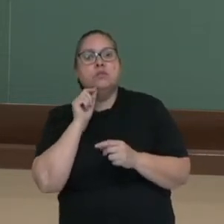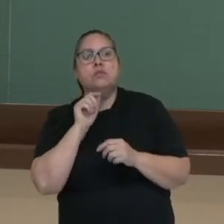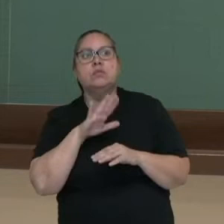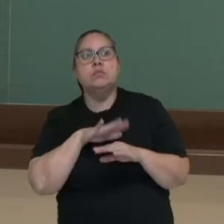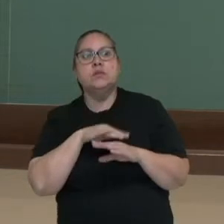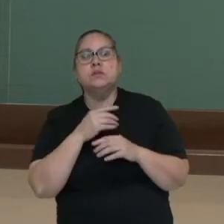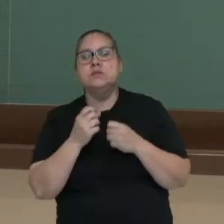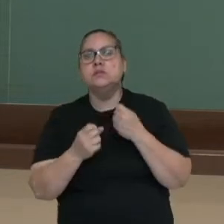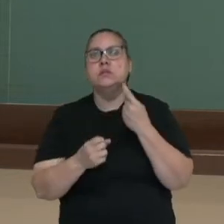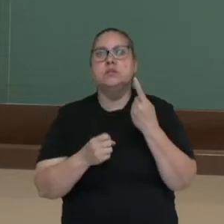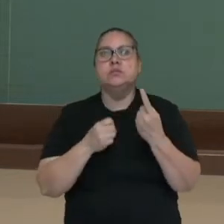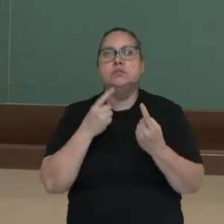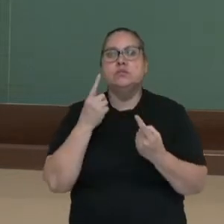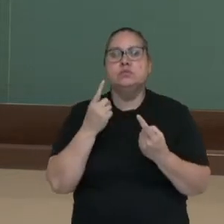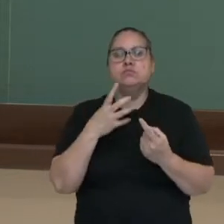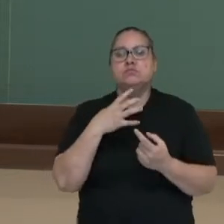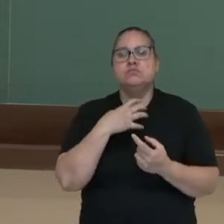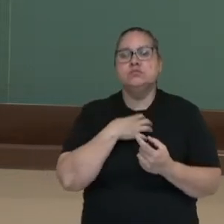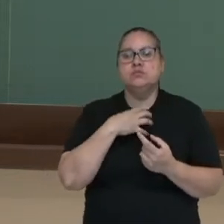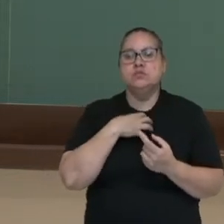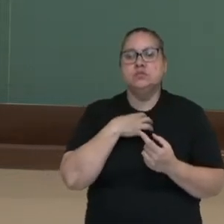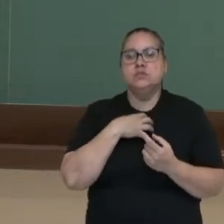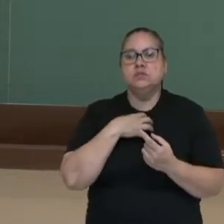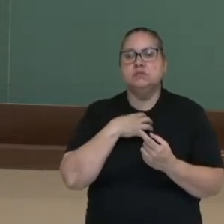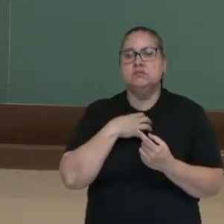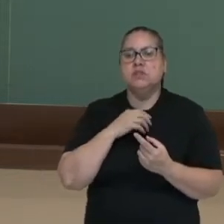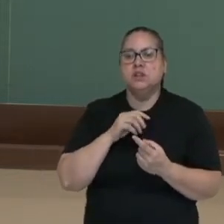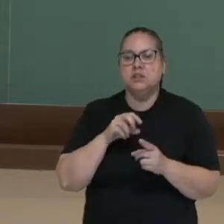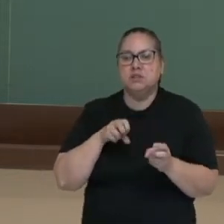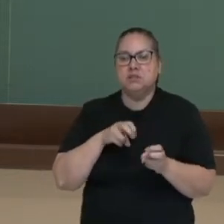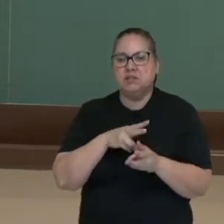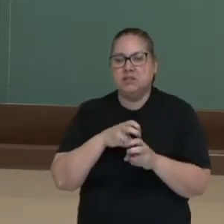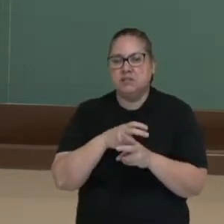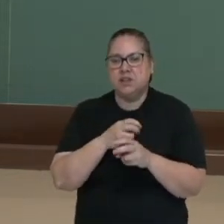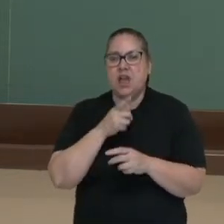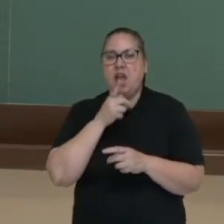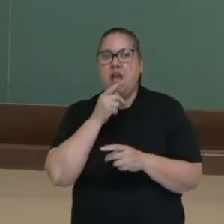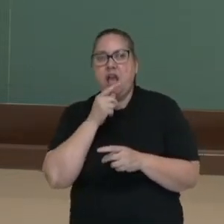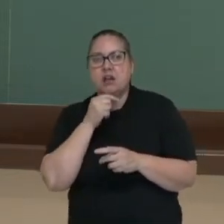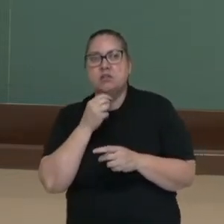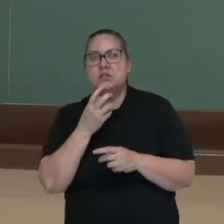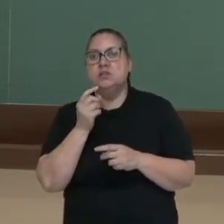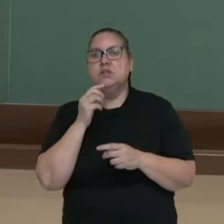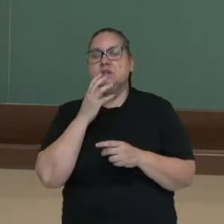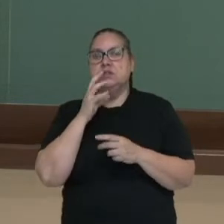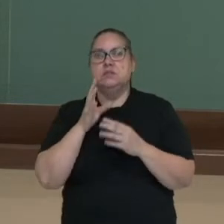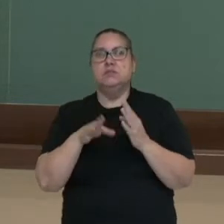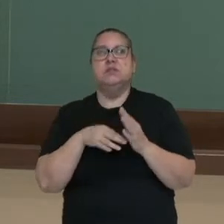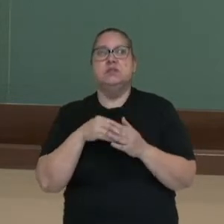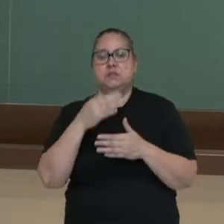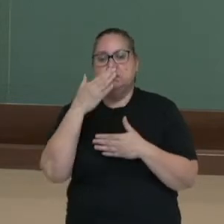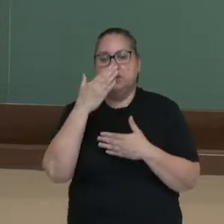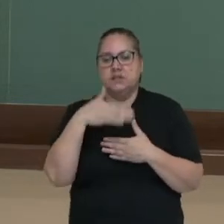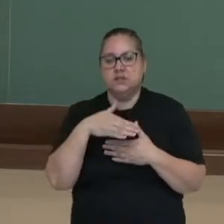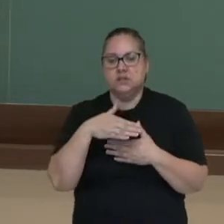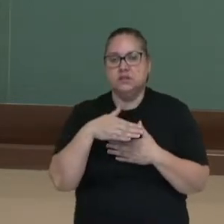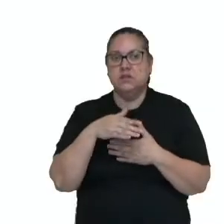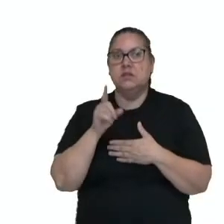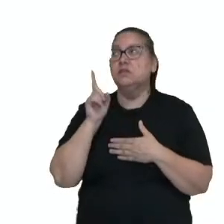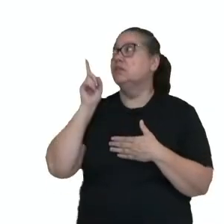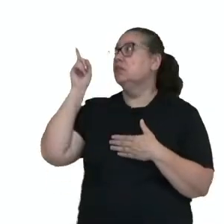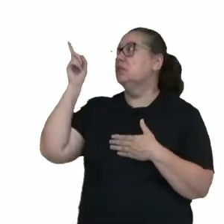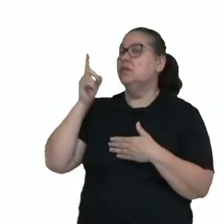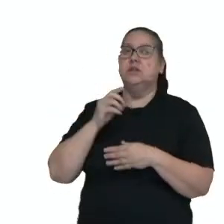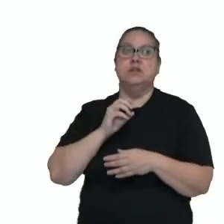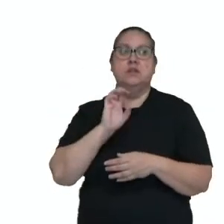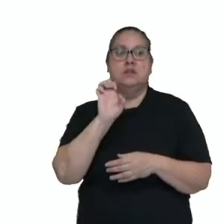mais algumas formas de contaminação e poluição da água. Uma delas, que é bem presente, é o esgoto, né?